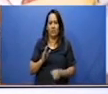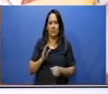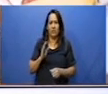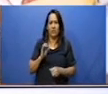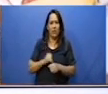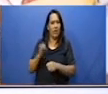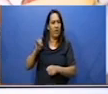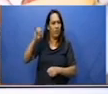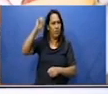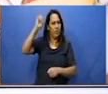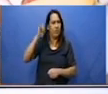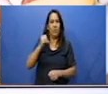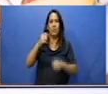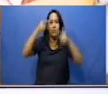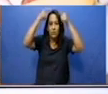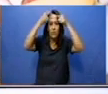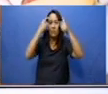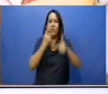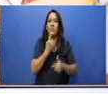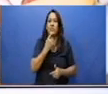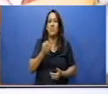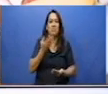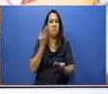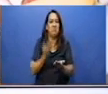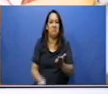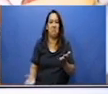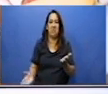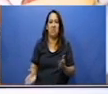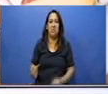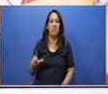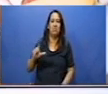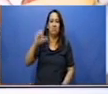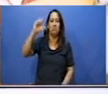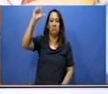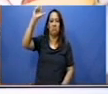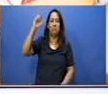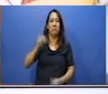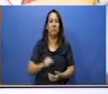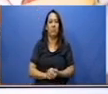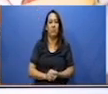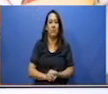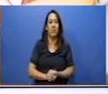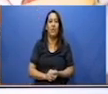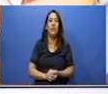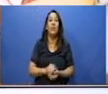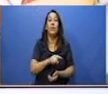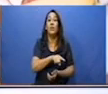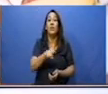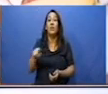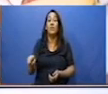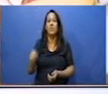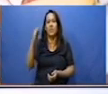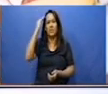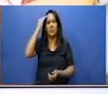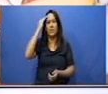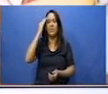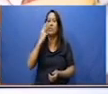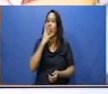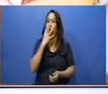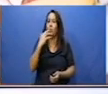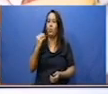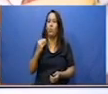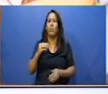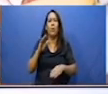Chapeuzinho Vermelho perdeu a liderança. Nossa pesquisa de opinião constatou que vocês acham que o lobo agora é a